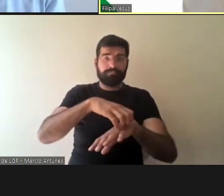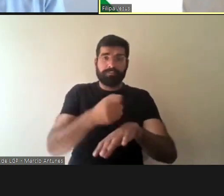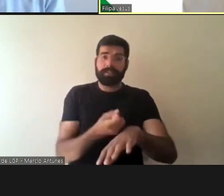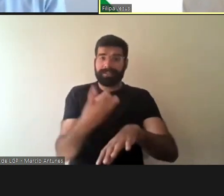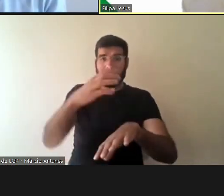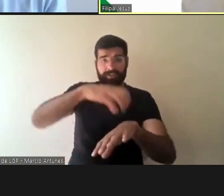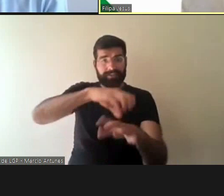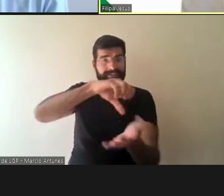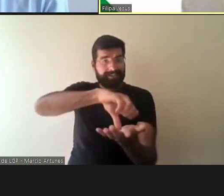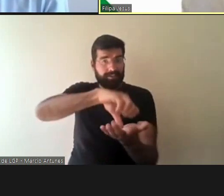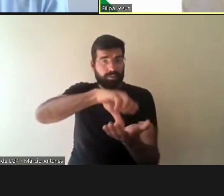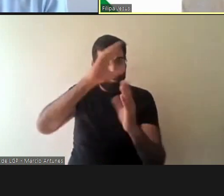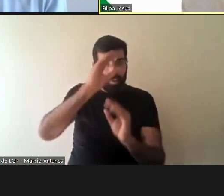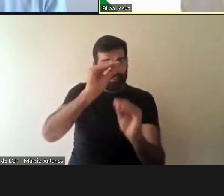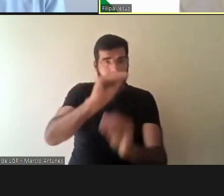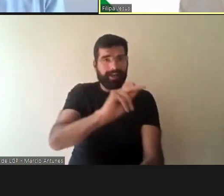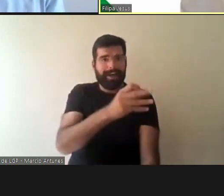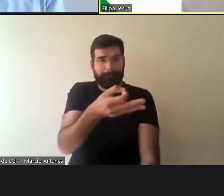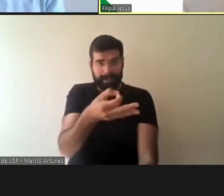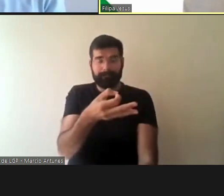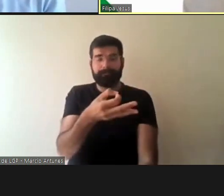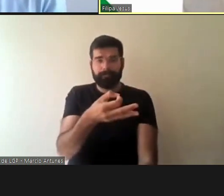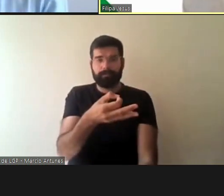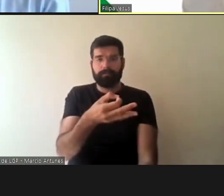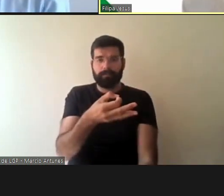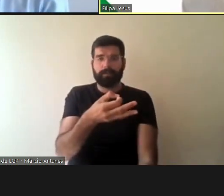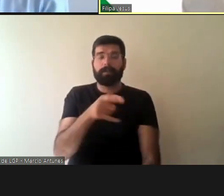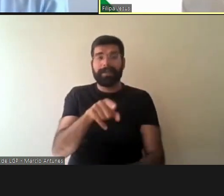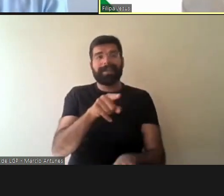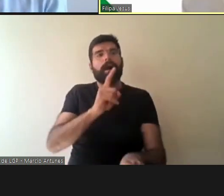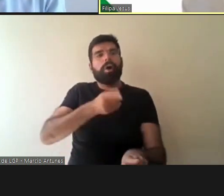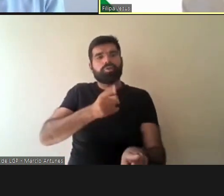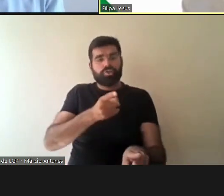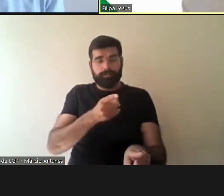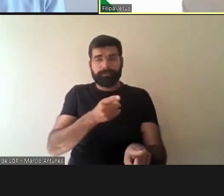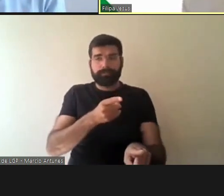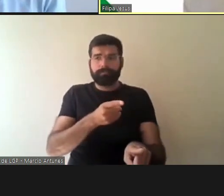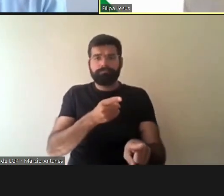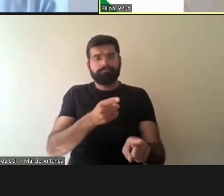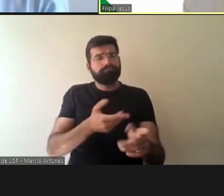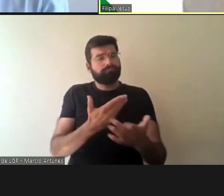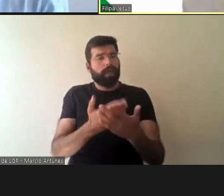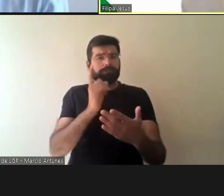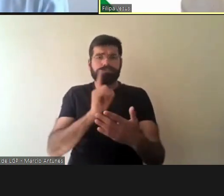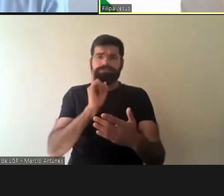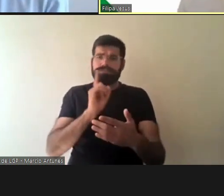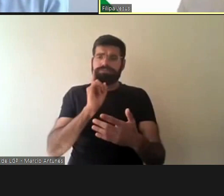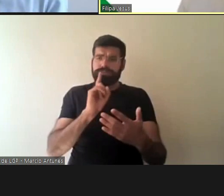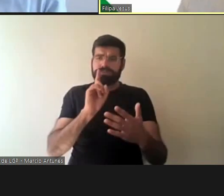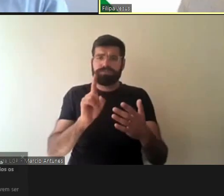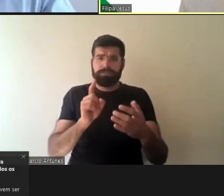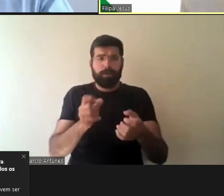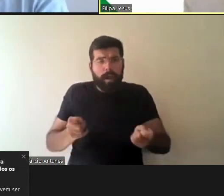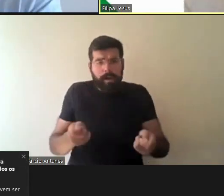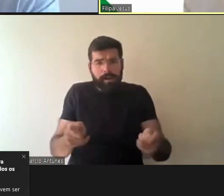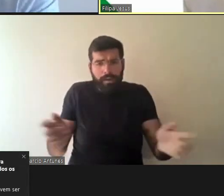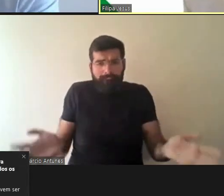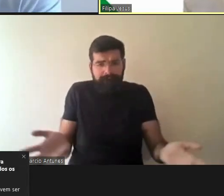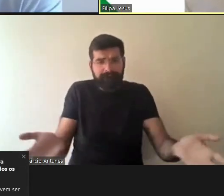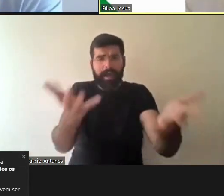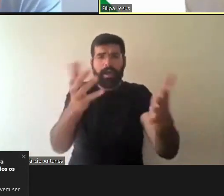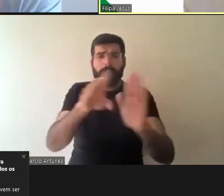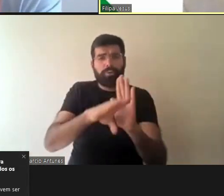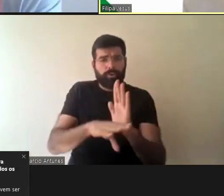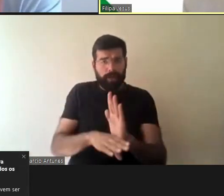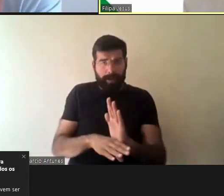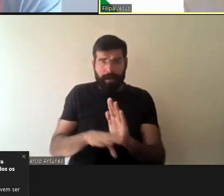Qualifica AP, o que é um forte e importante contributo para impulsionar este programa, que precisava de mais recursos